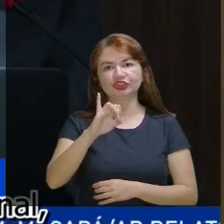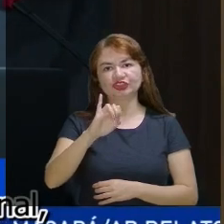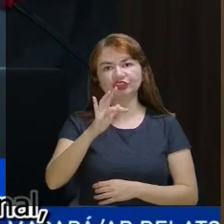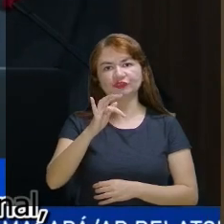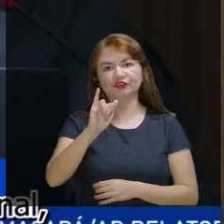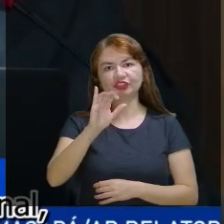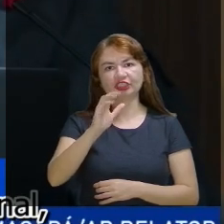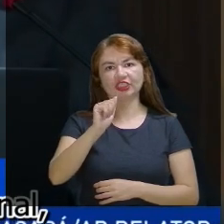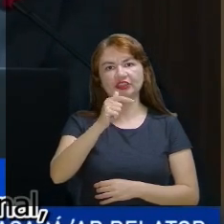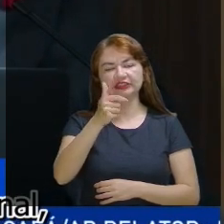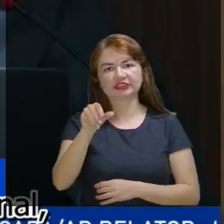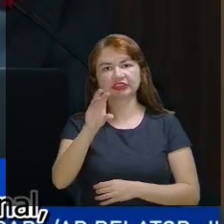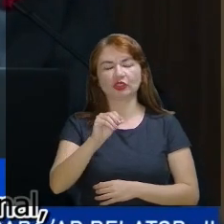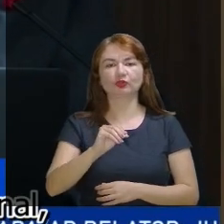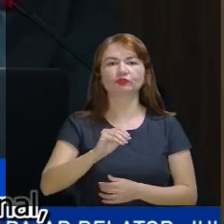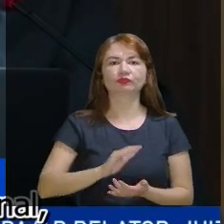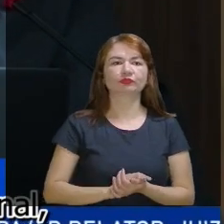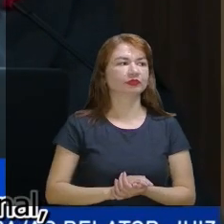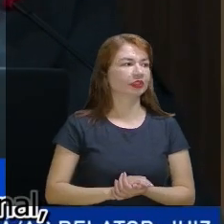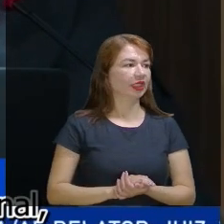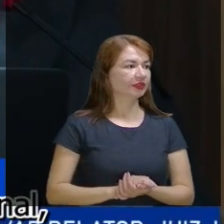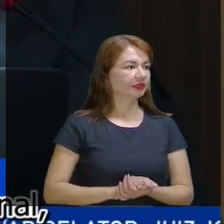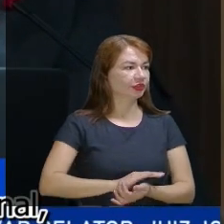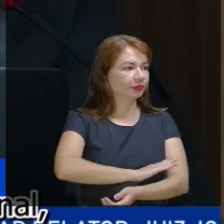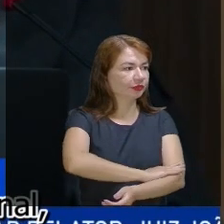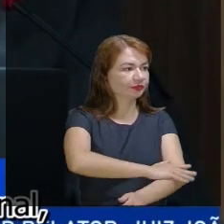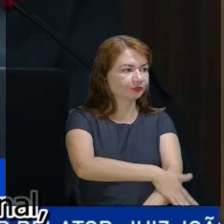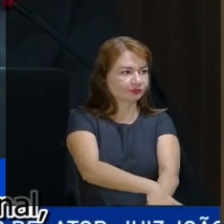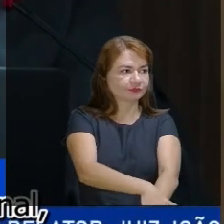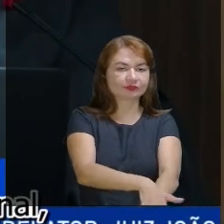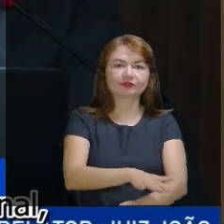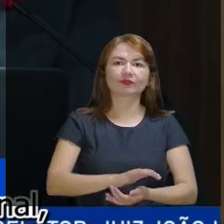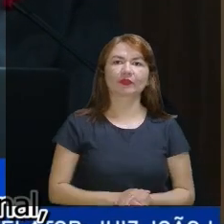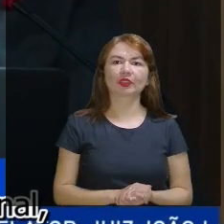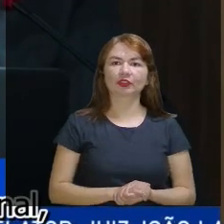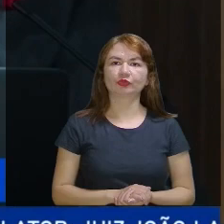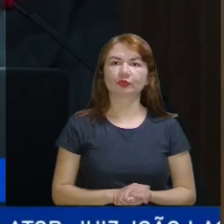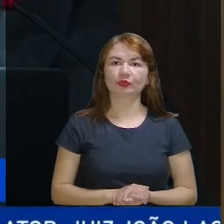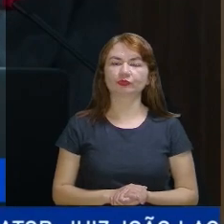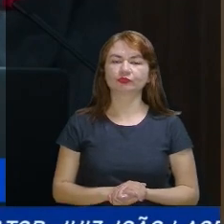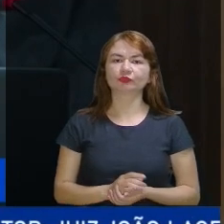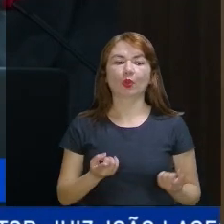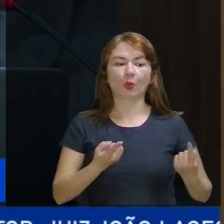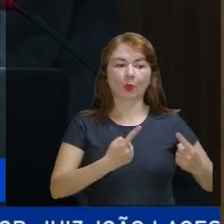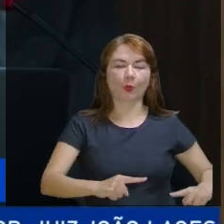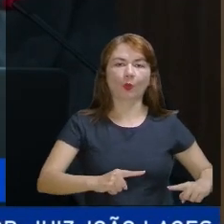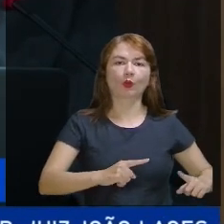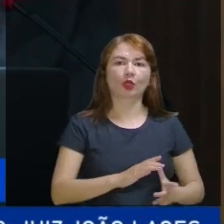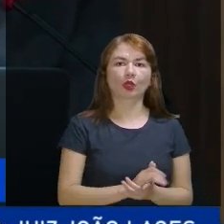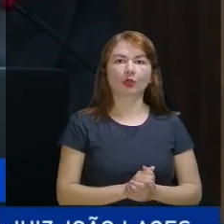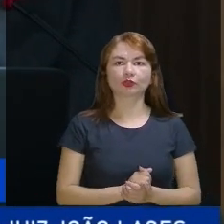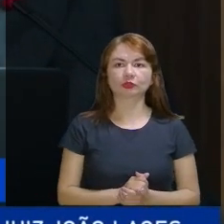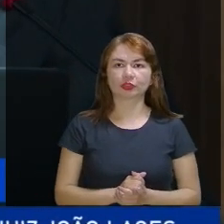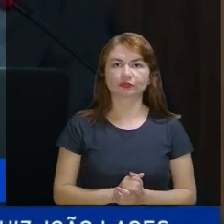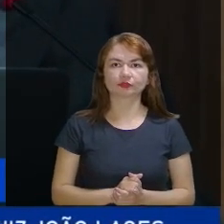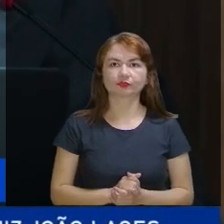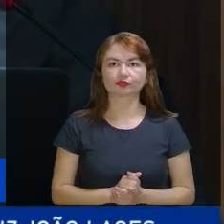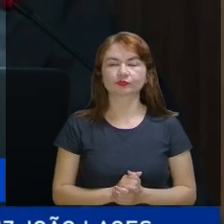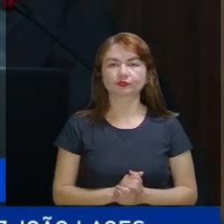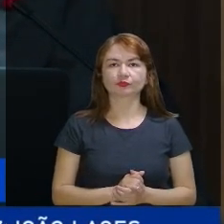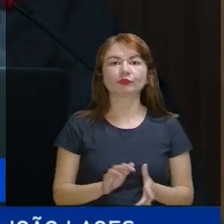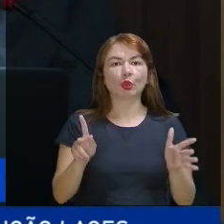desarticulação do racismo institucional, que trata da formação inicial e continuada de magistrados em